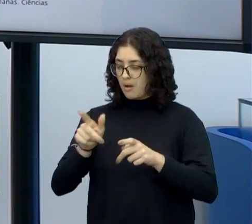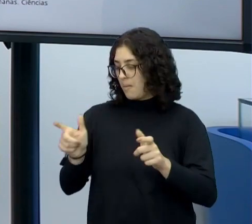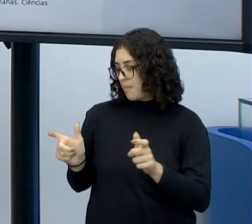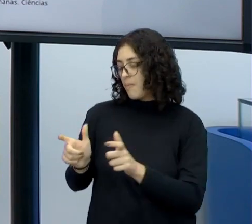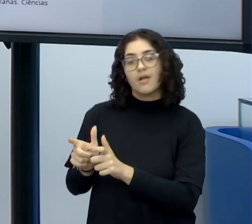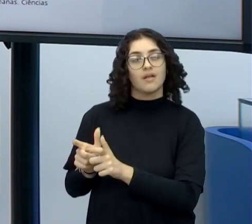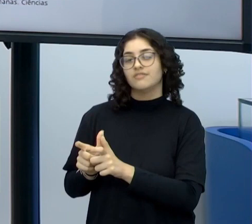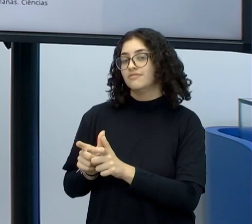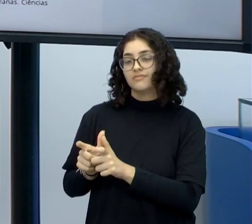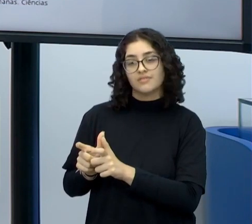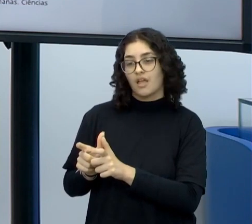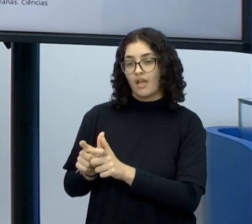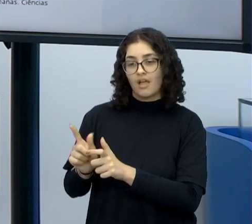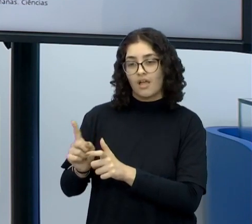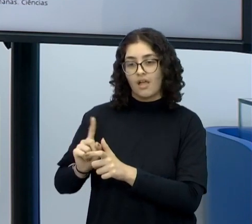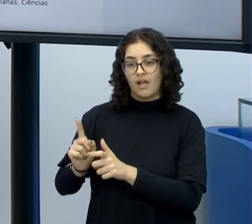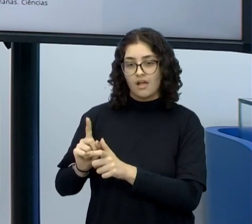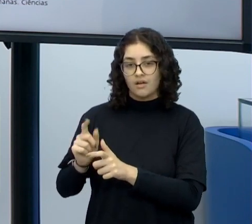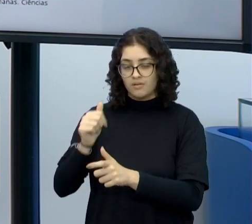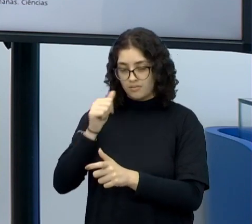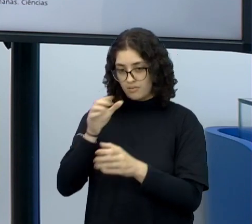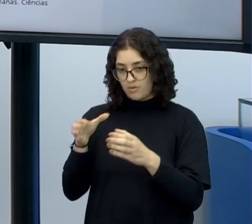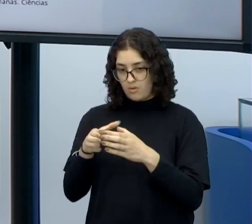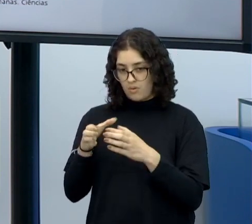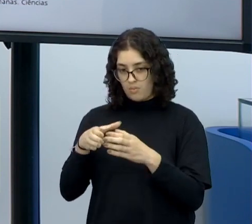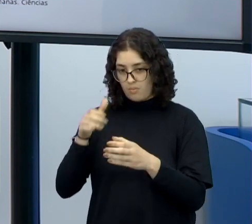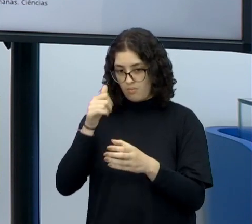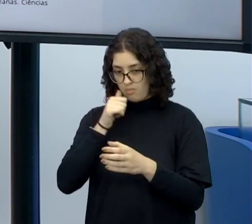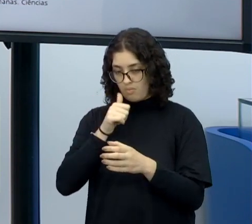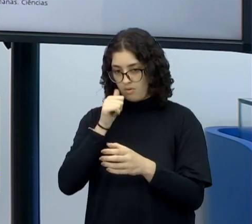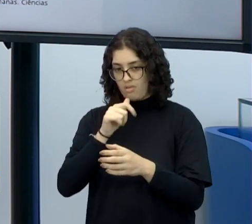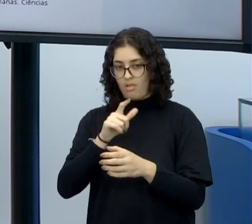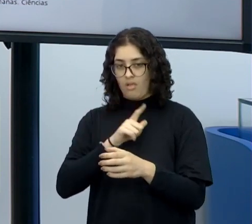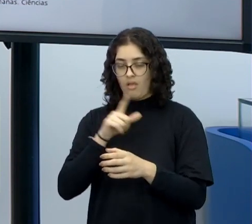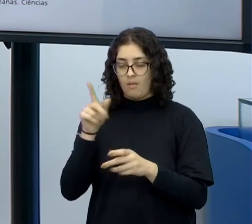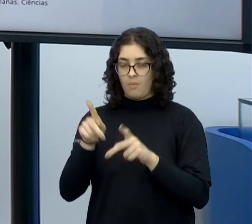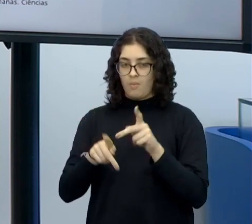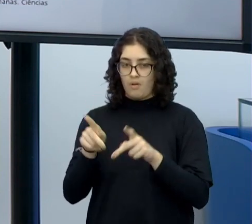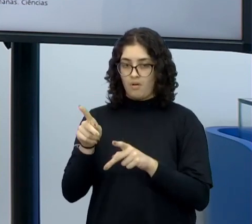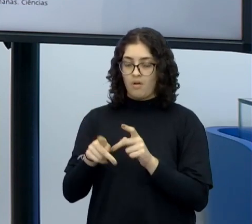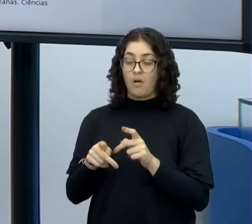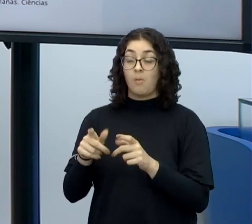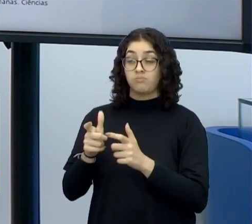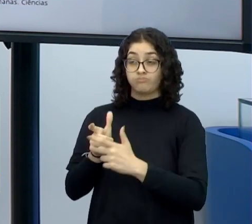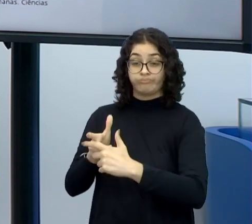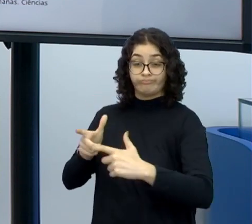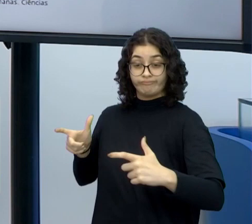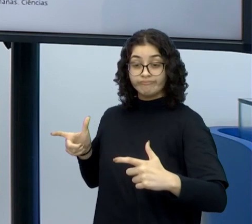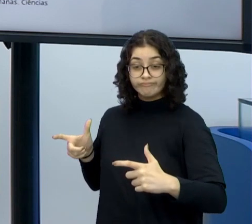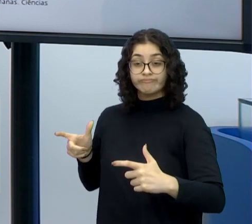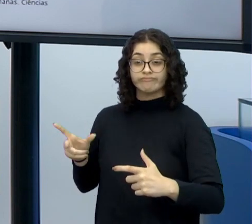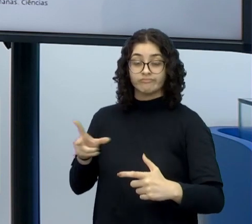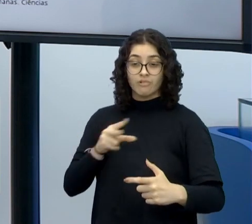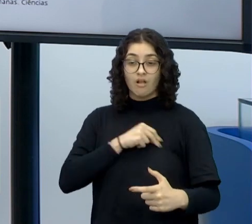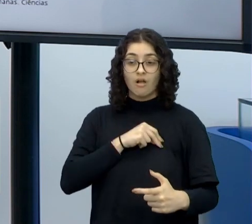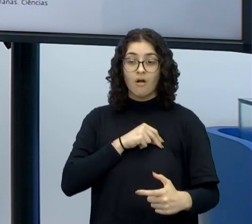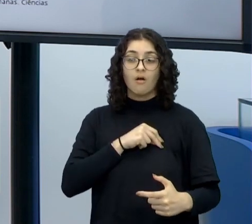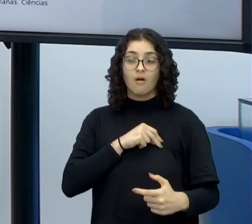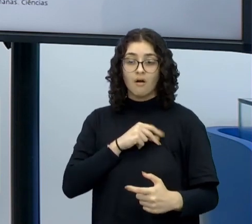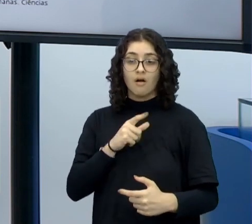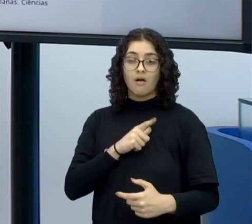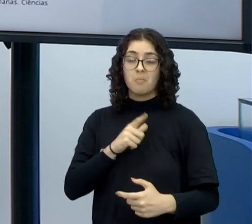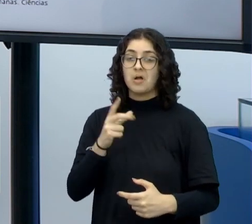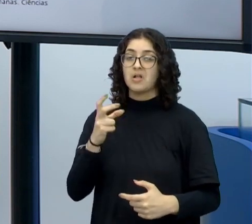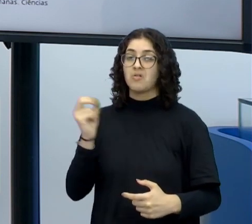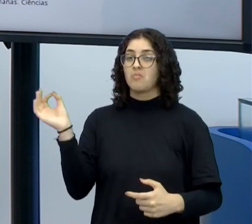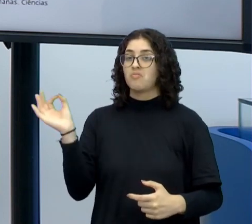isso que o professor explicou. Então, um grupo de mulheres. Nós temos no Brasil uma população muito grande de mulheres. Nós temos uma população, né, mais